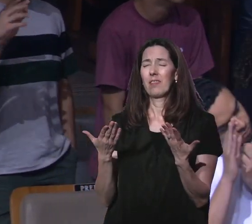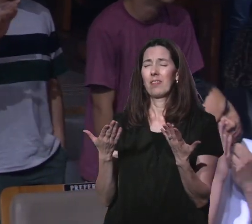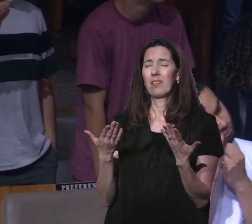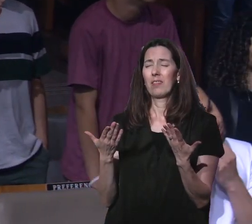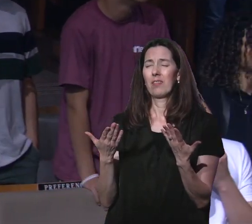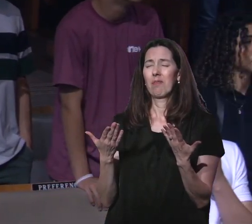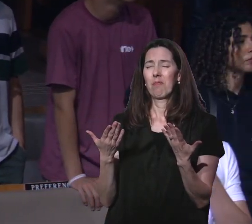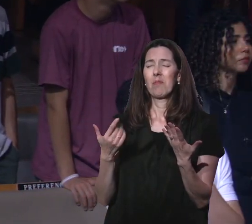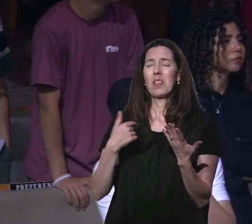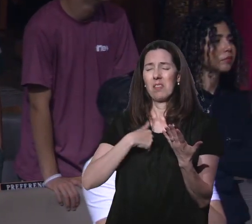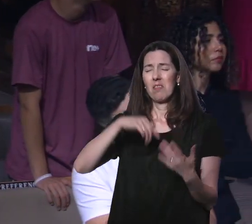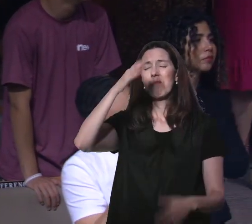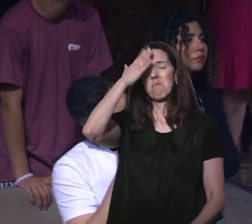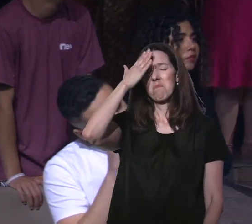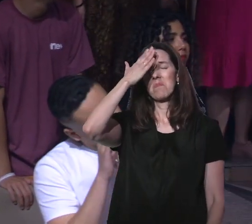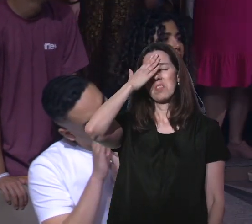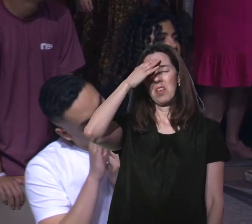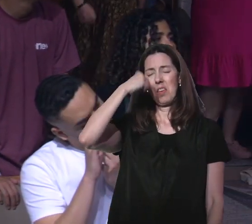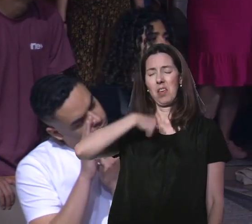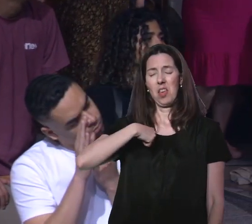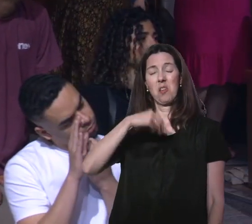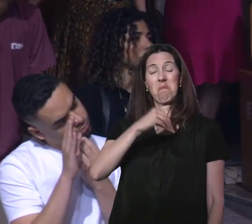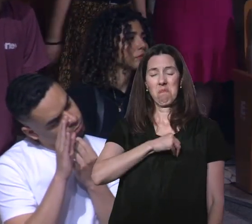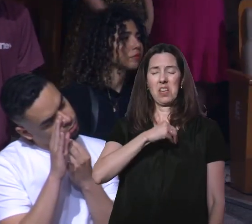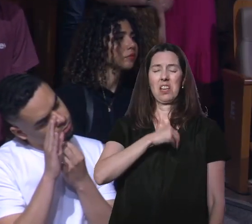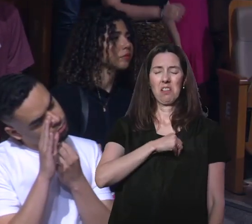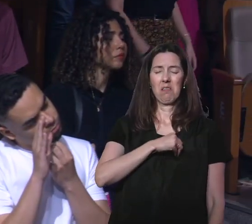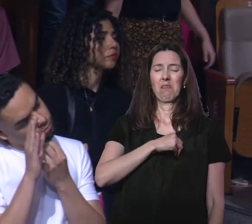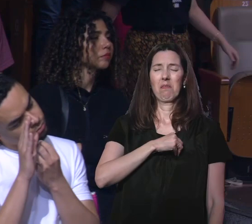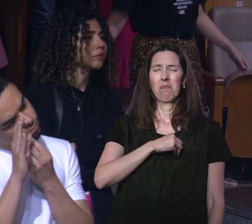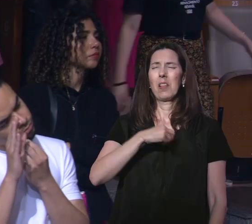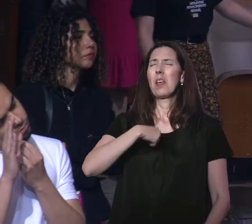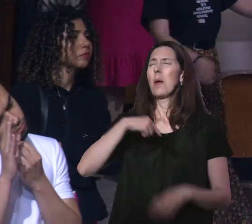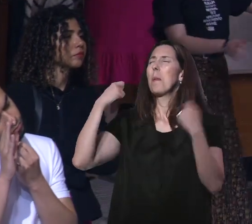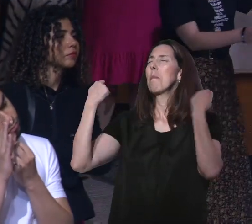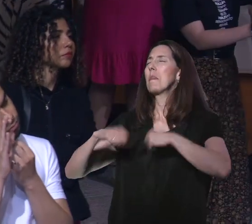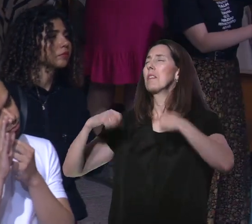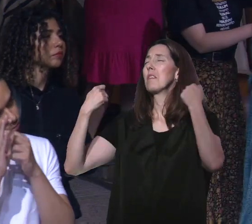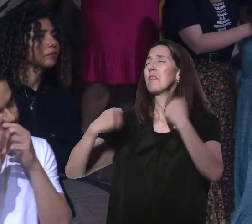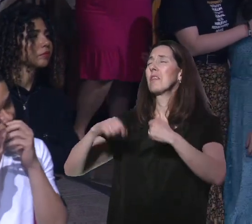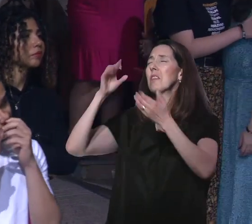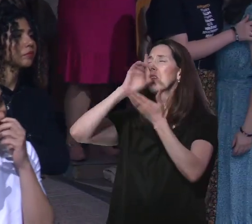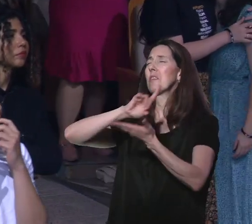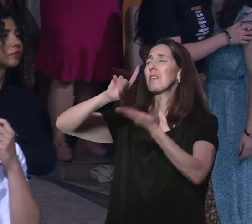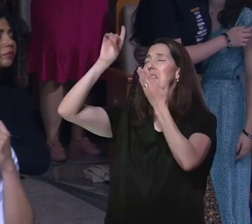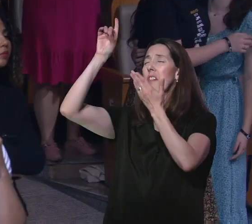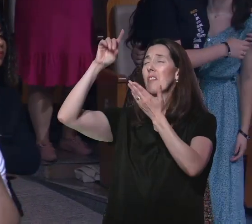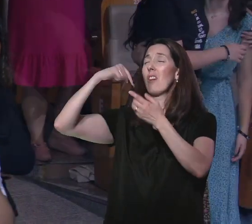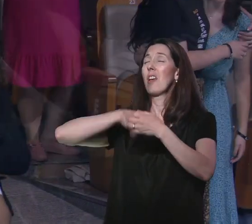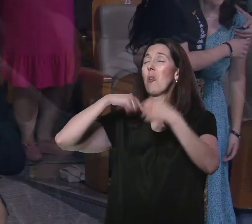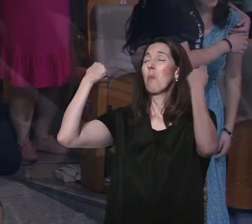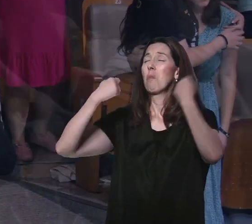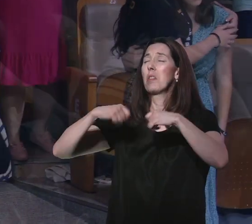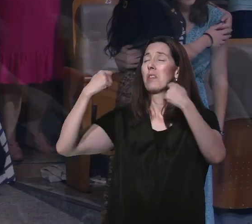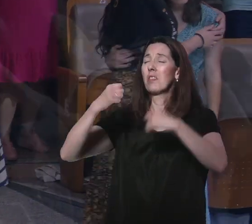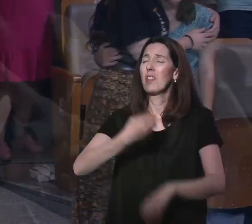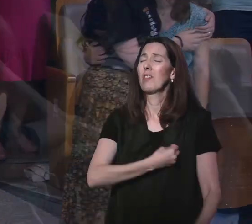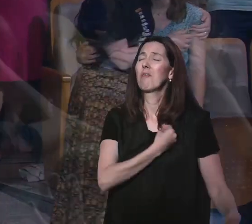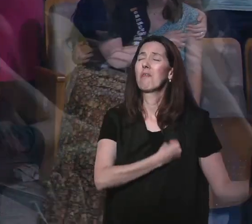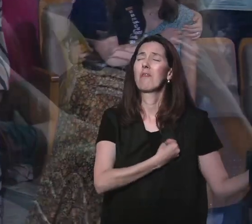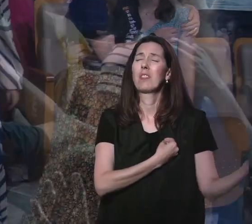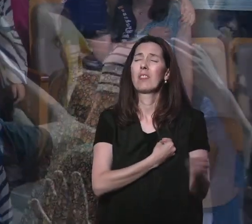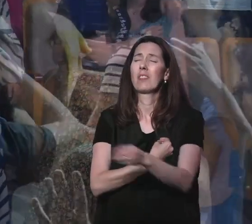pecador e preciso do Senhor. Eu preciso de vida nova.